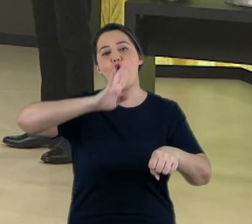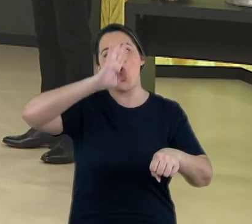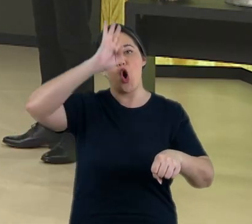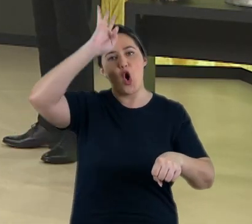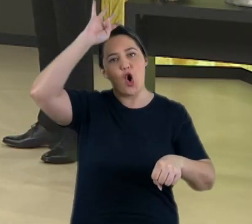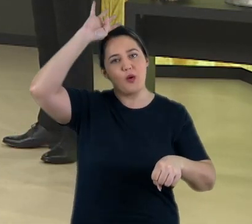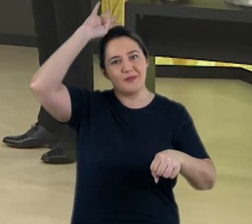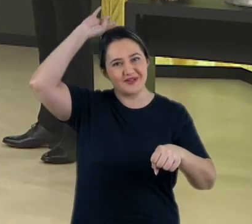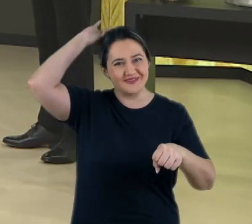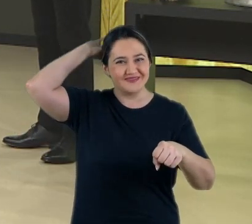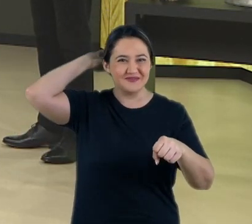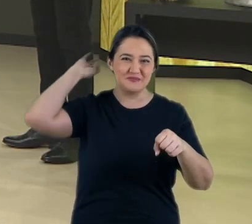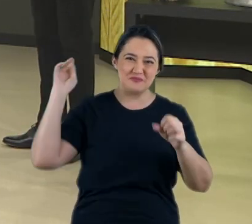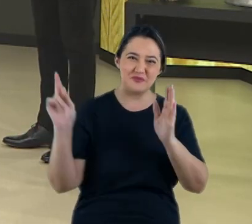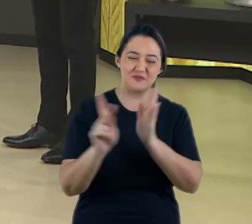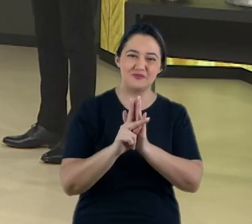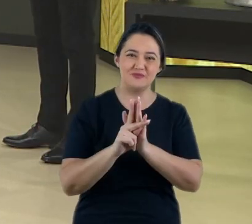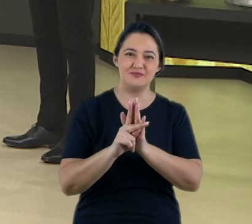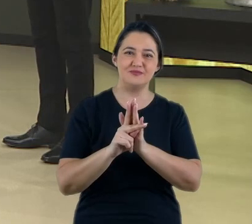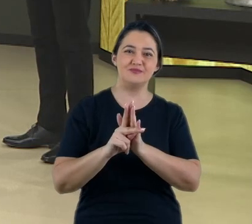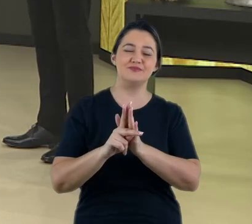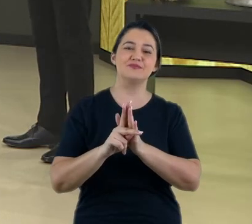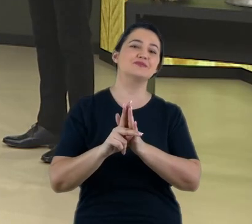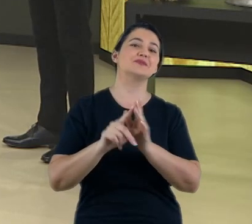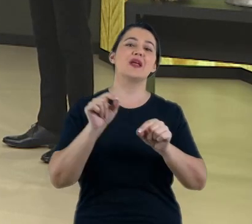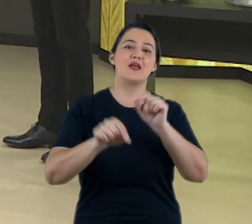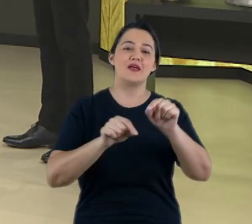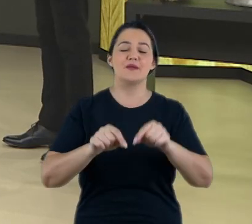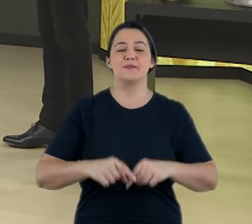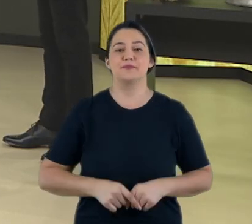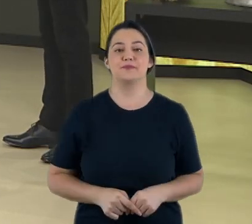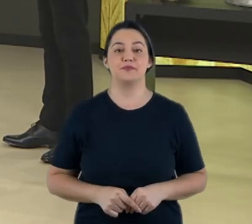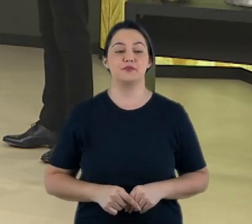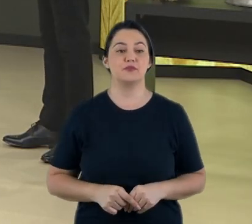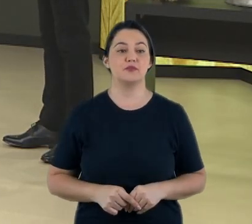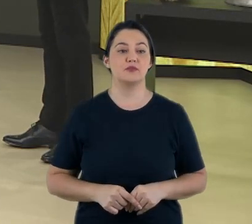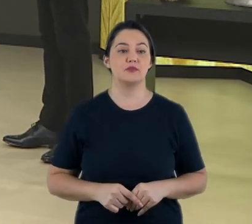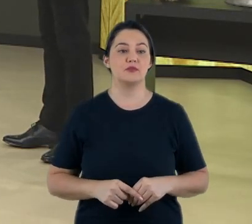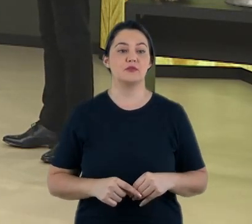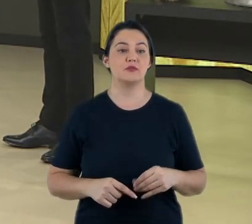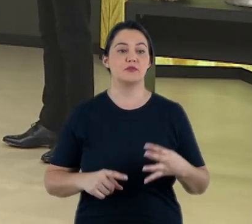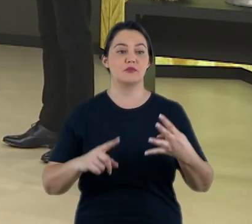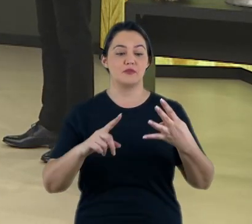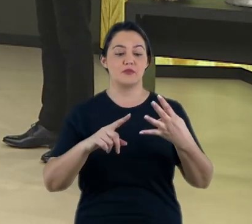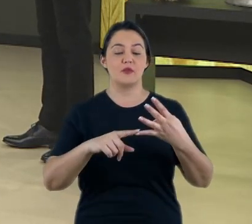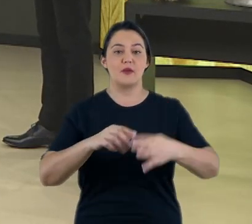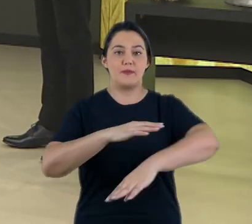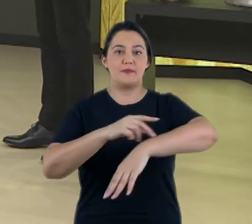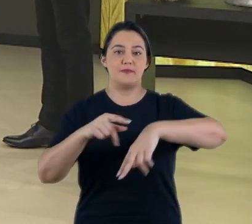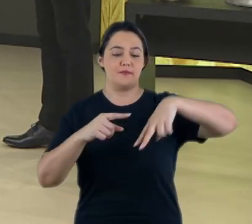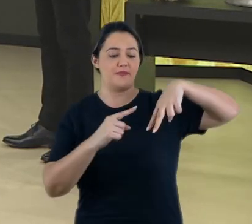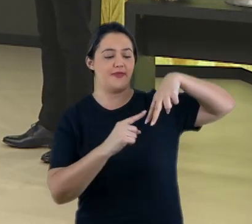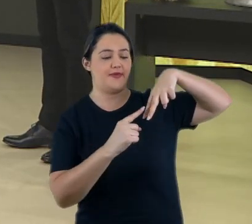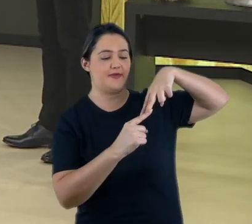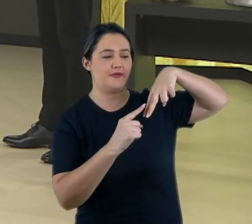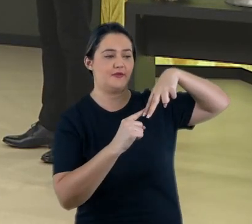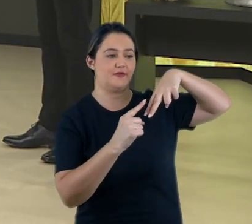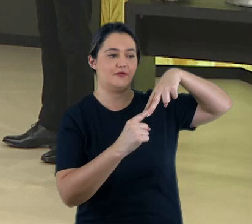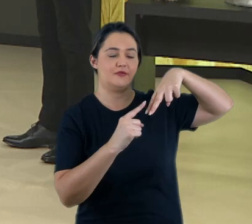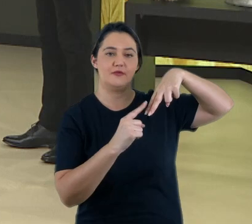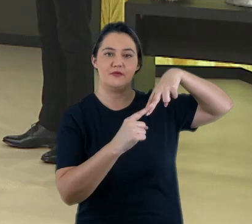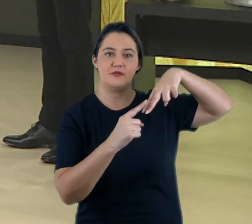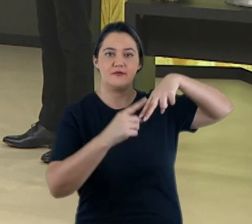o Império dos Judeus, o Reino dos Judeus, melhor dizendo, sobre a Judéia. E, finalmente, as pernas de ferro,